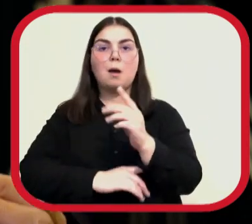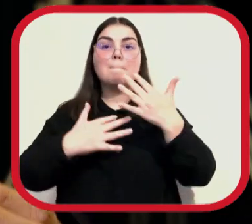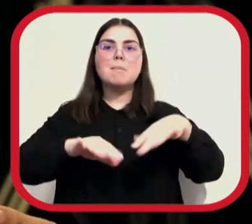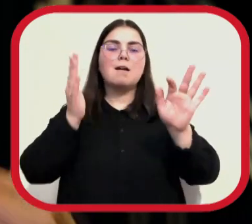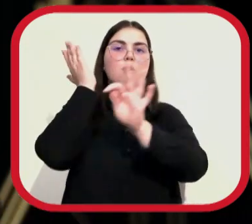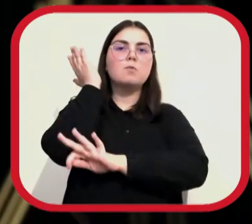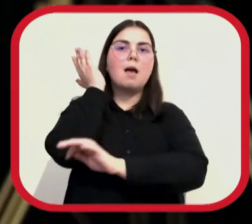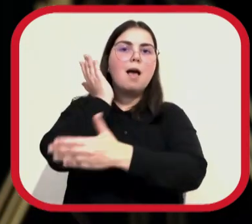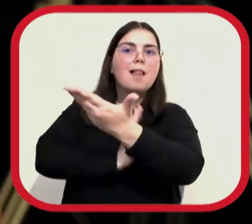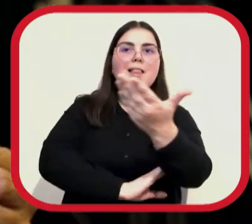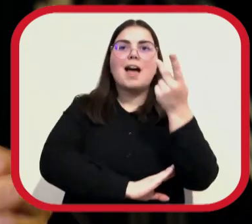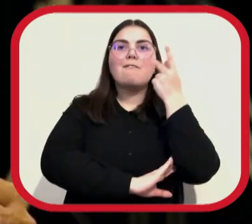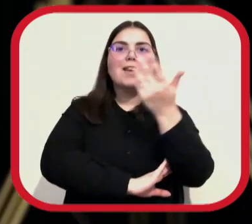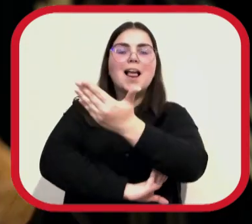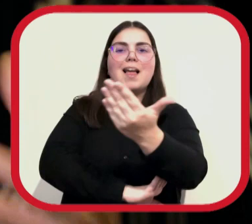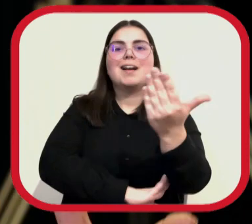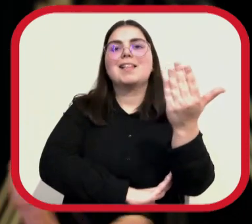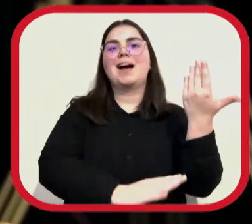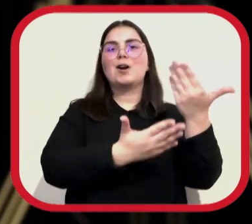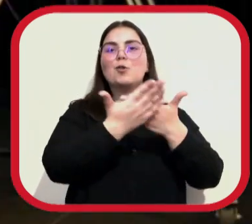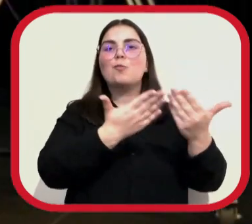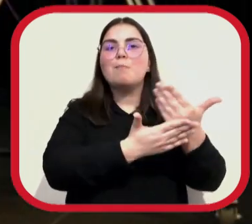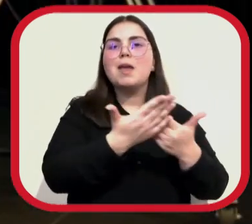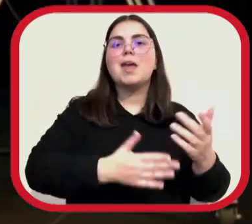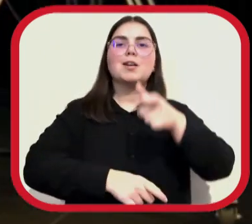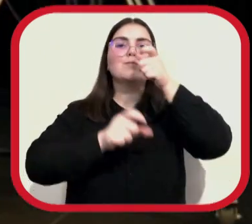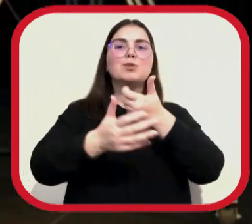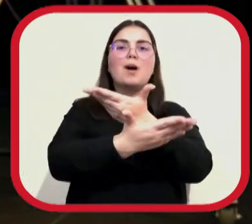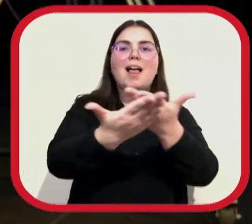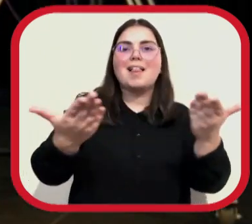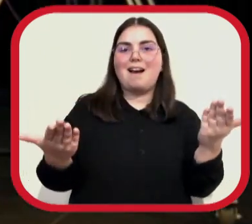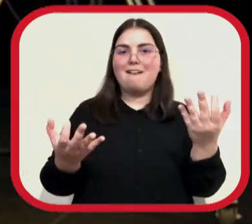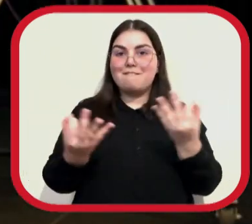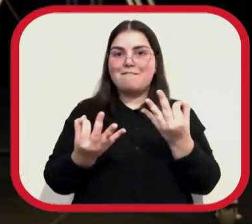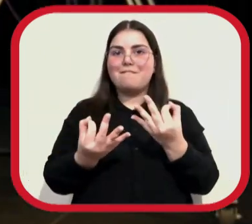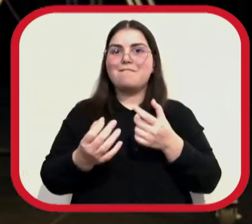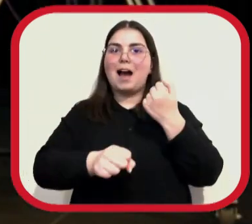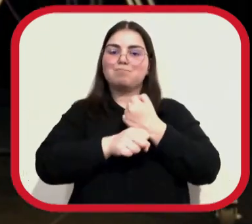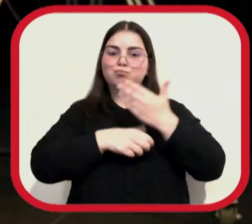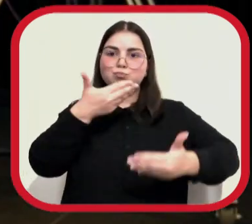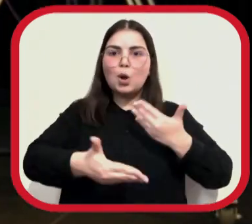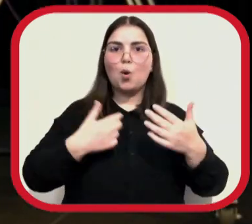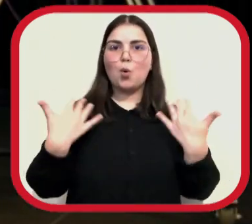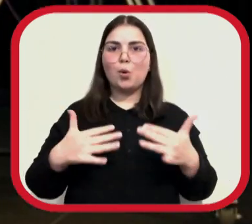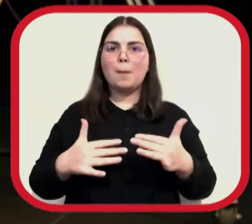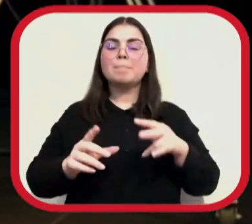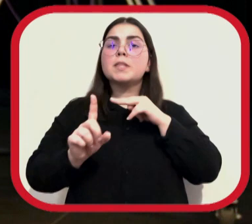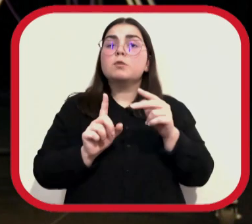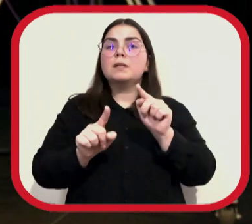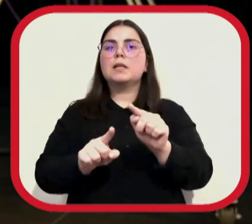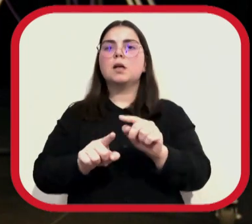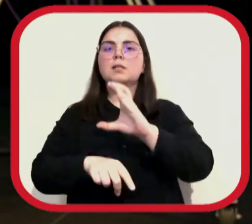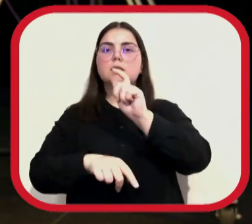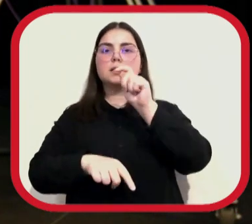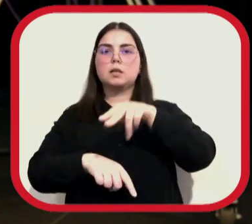há uma freguesia cheia de vida, com um pequeno comércio, com habitantes, que é extremamente ativa e